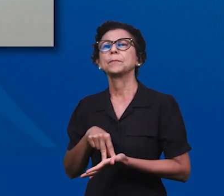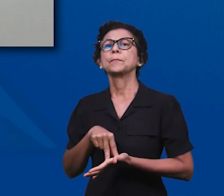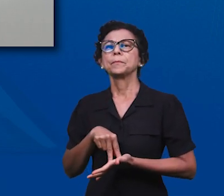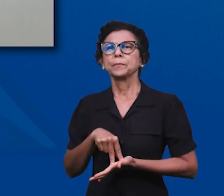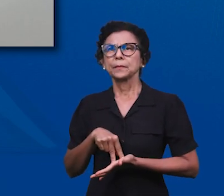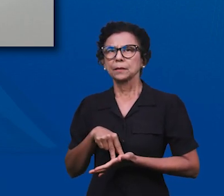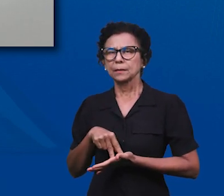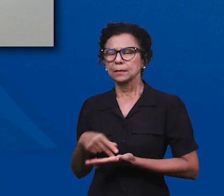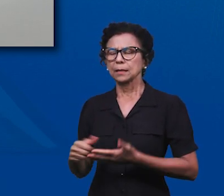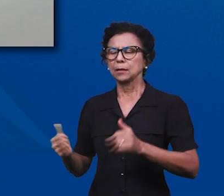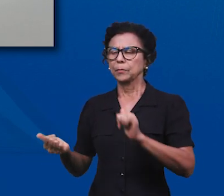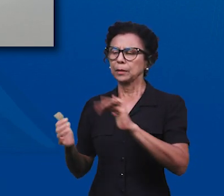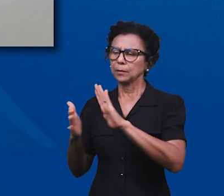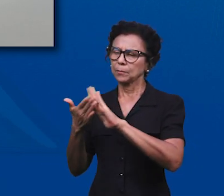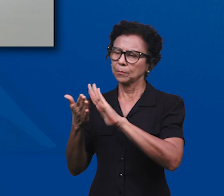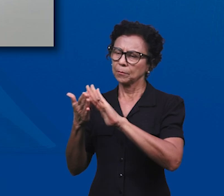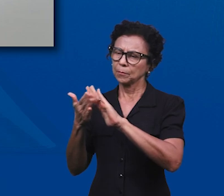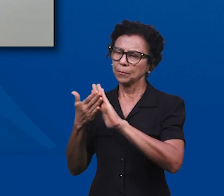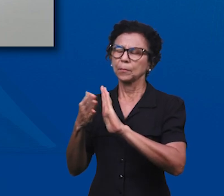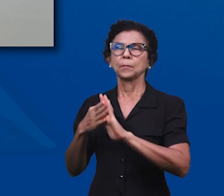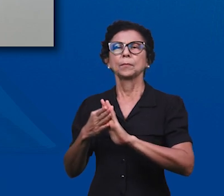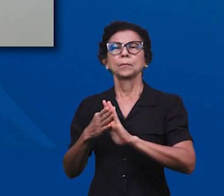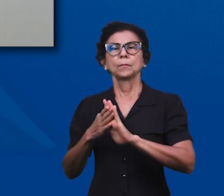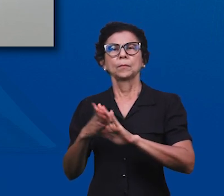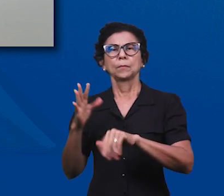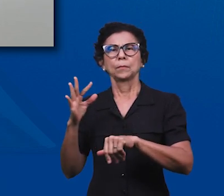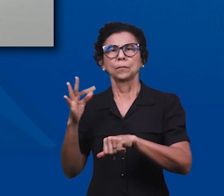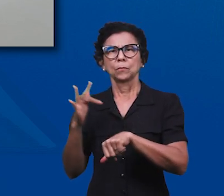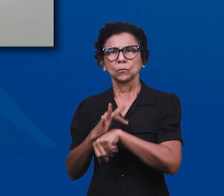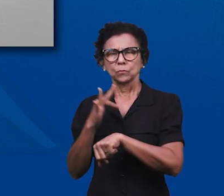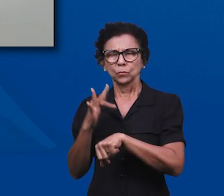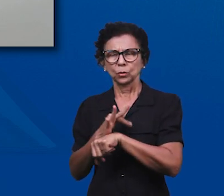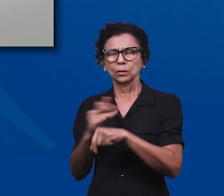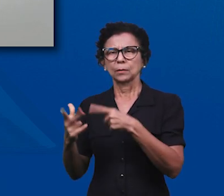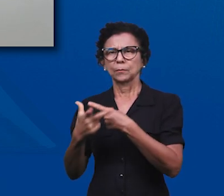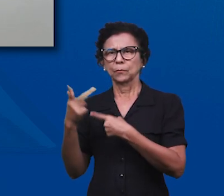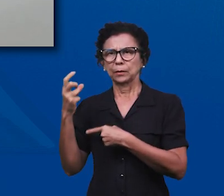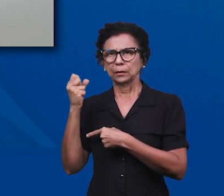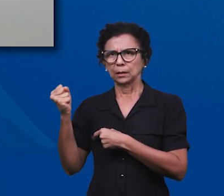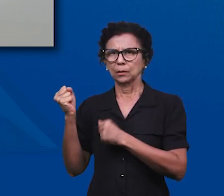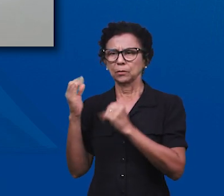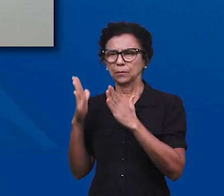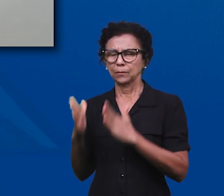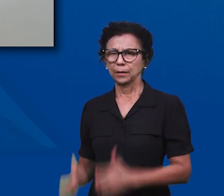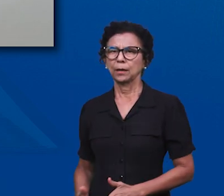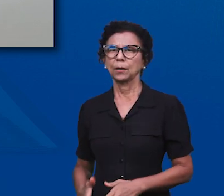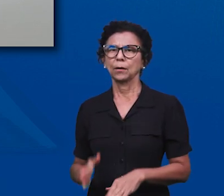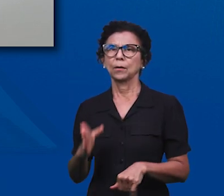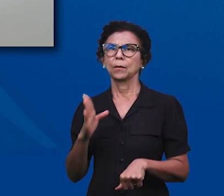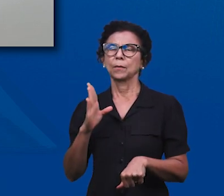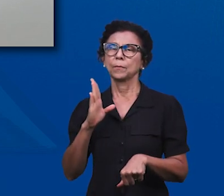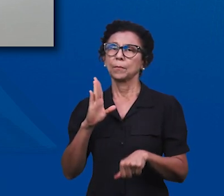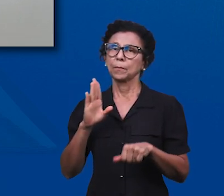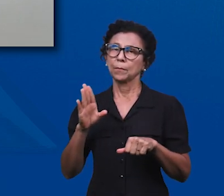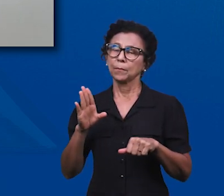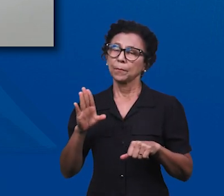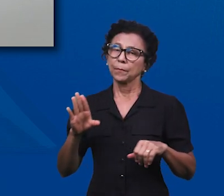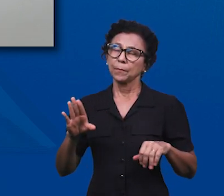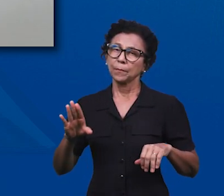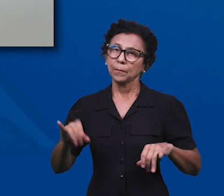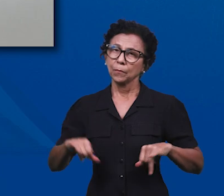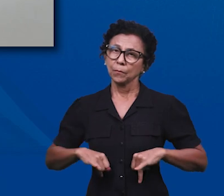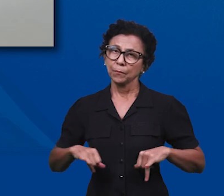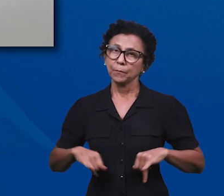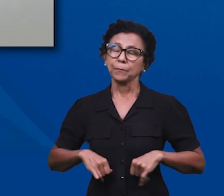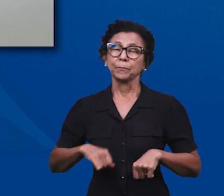sua resistência e fidelidade em meio ao sofrimento, como está em Apocalipse capítulo 2, verso